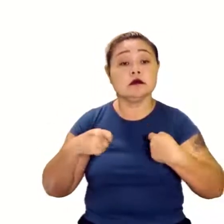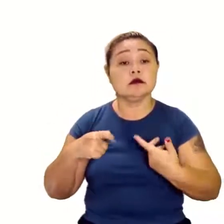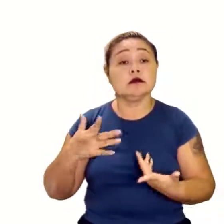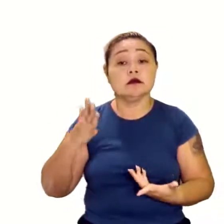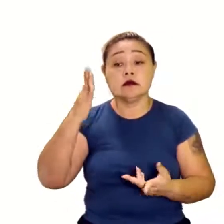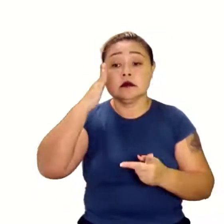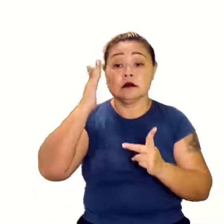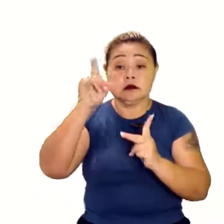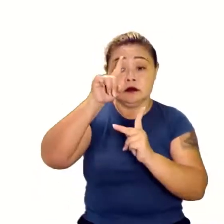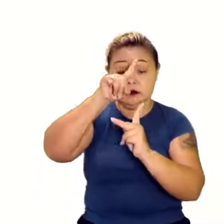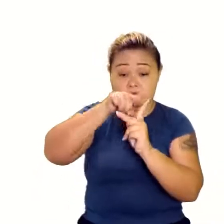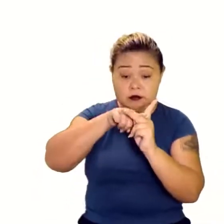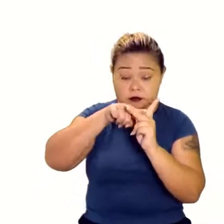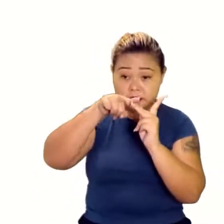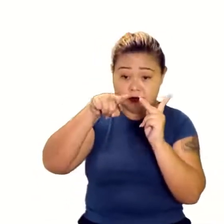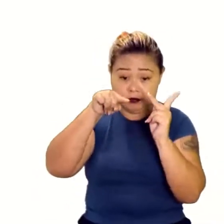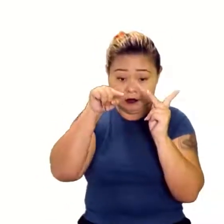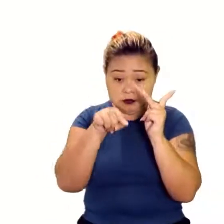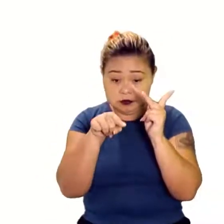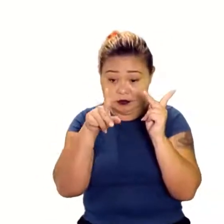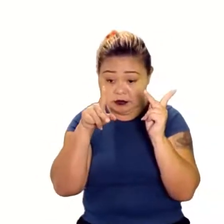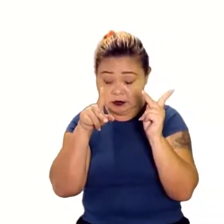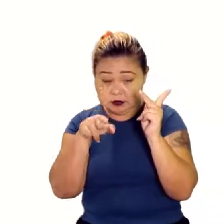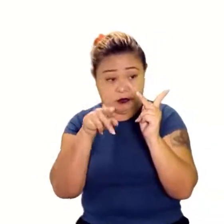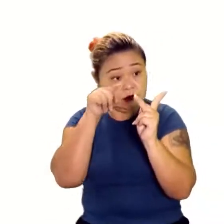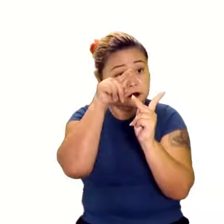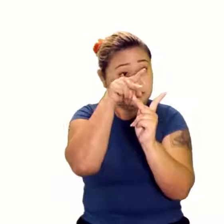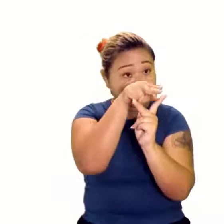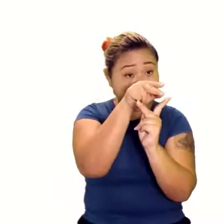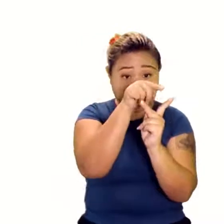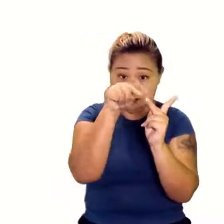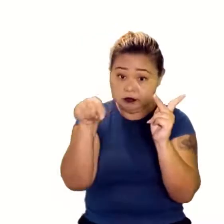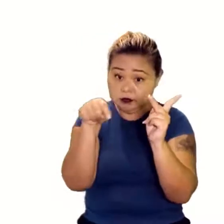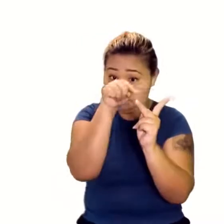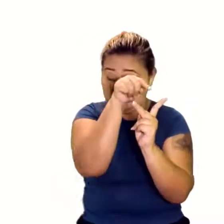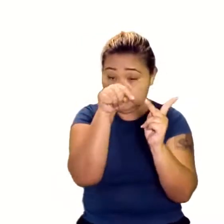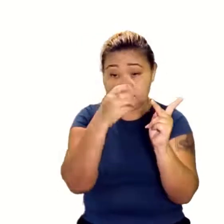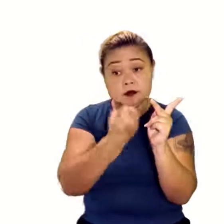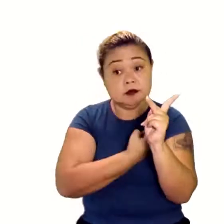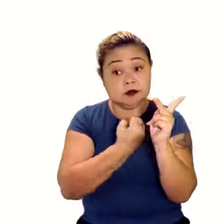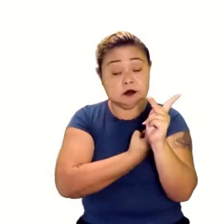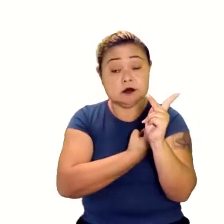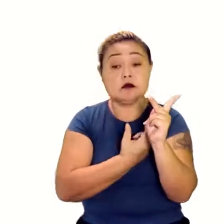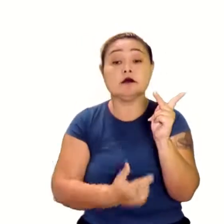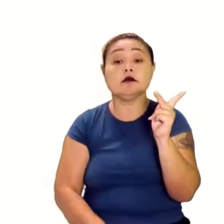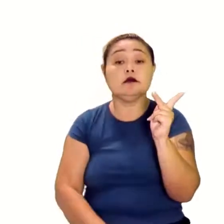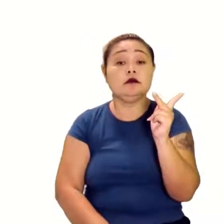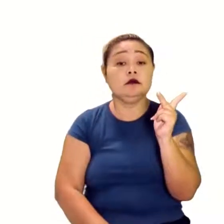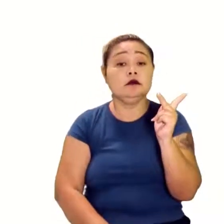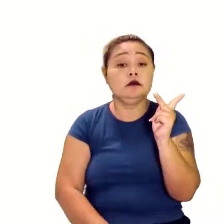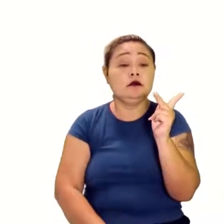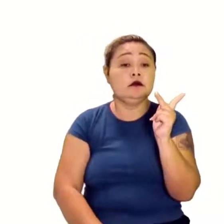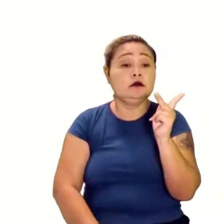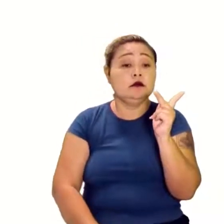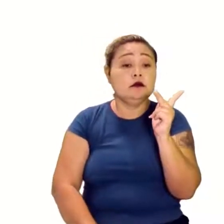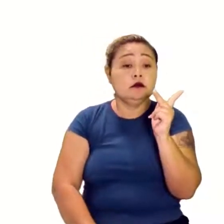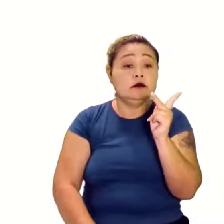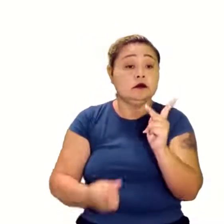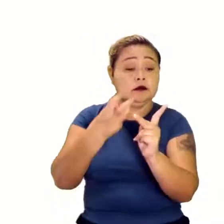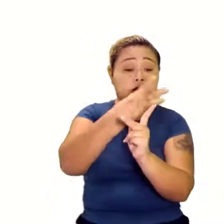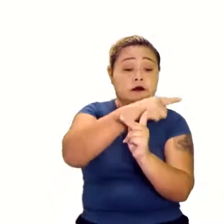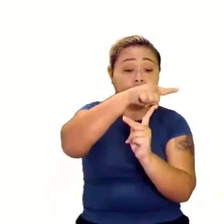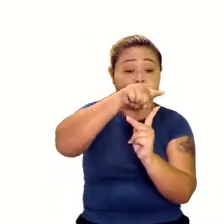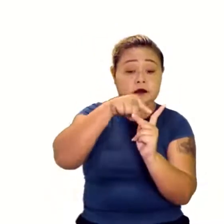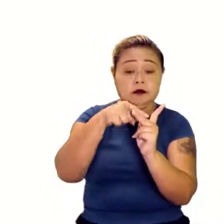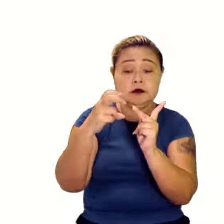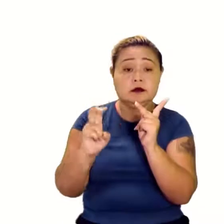o radical tem que ter o mesmo índice e o mesmo radicando. Então aqui, ó, 3